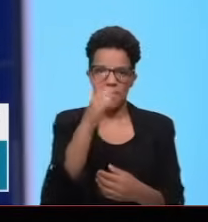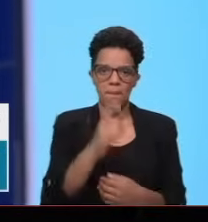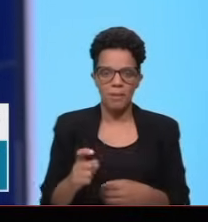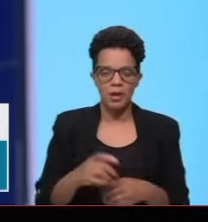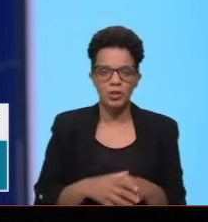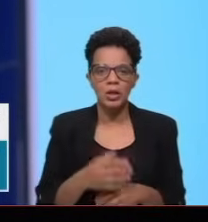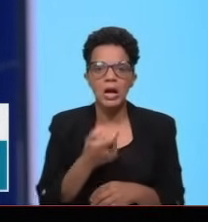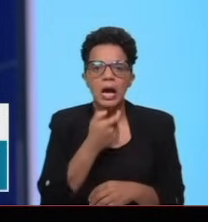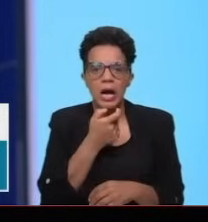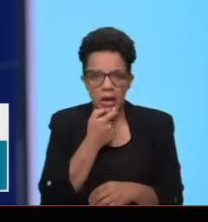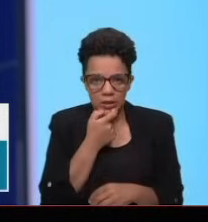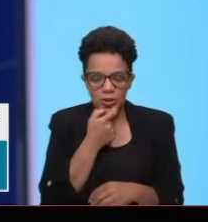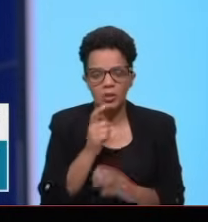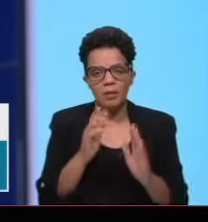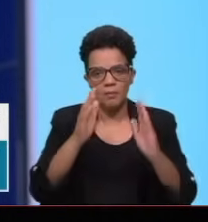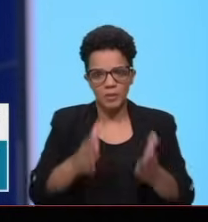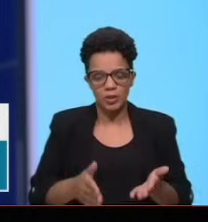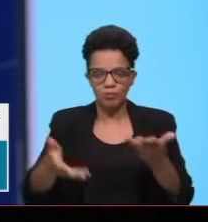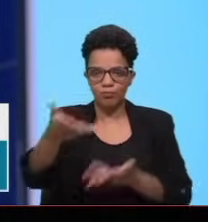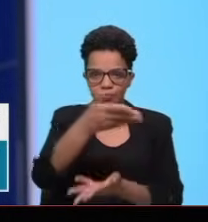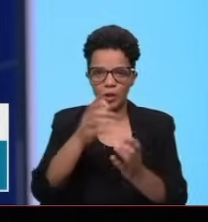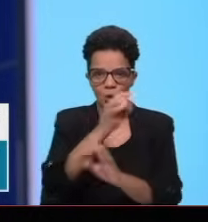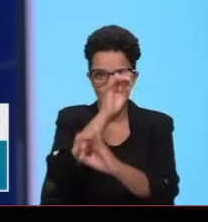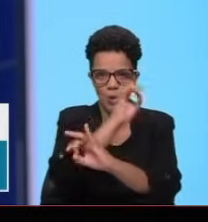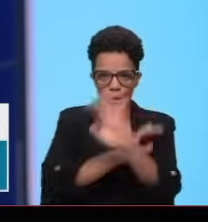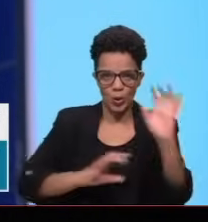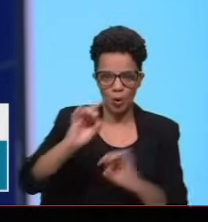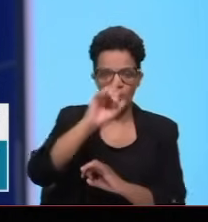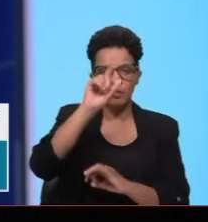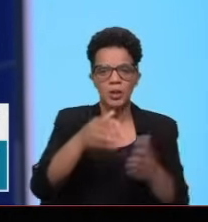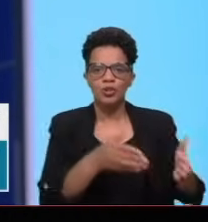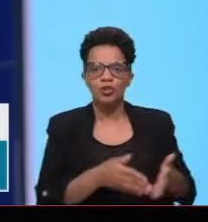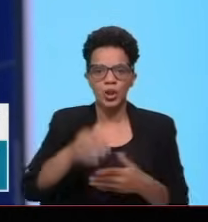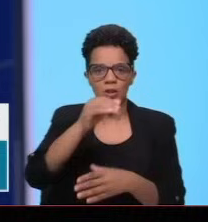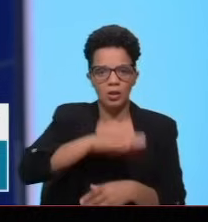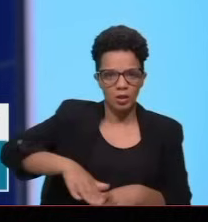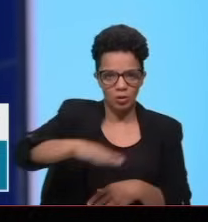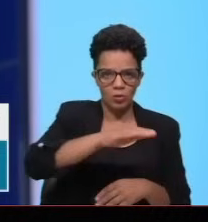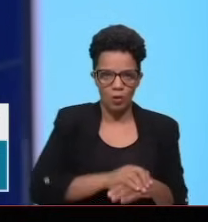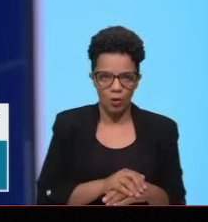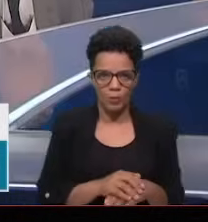para isso uma estratégia neste